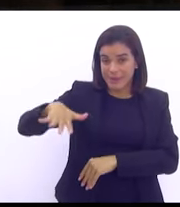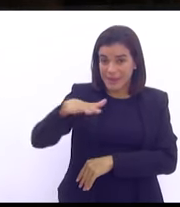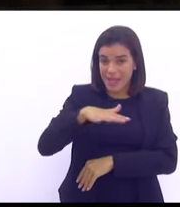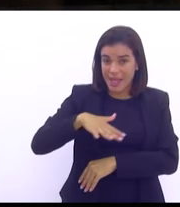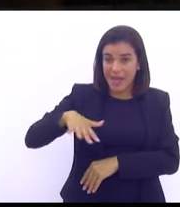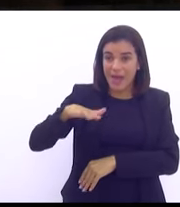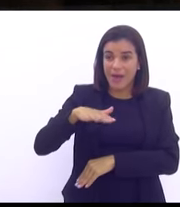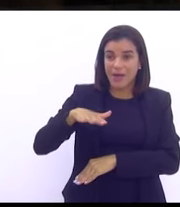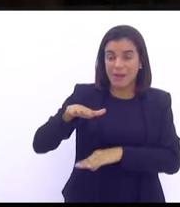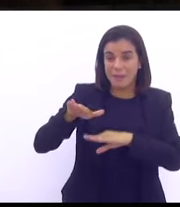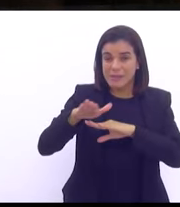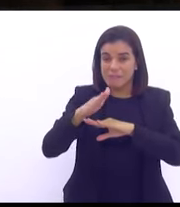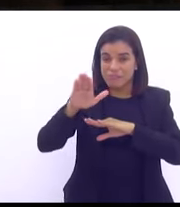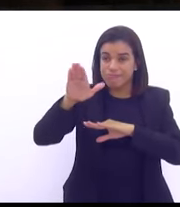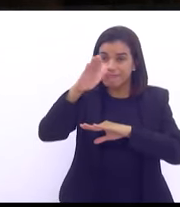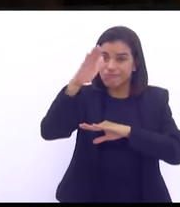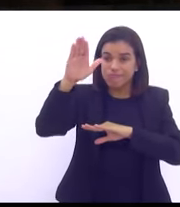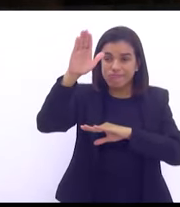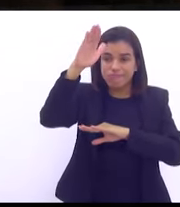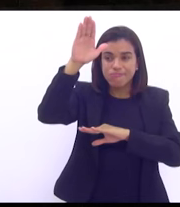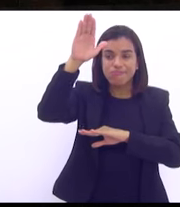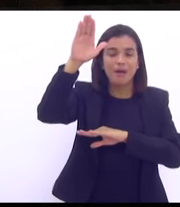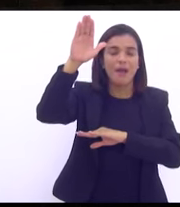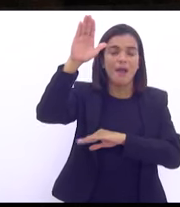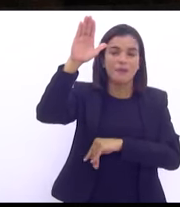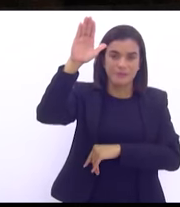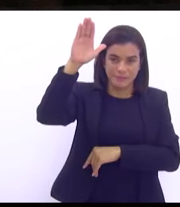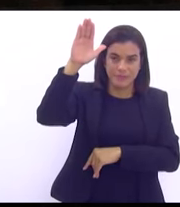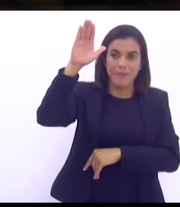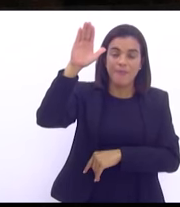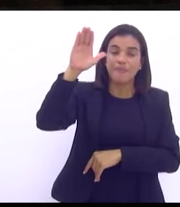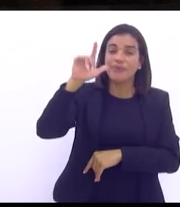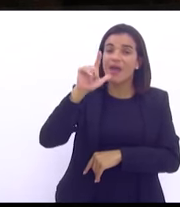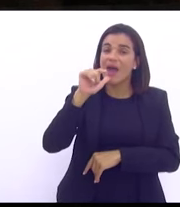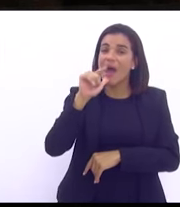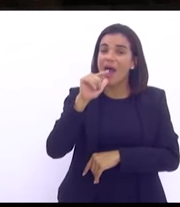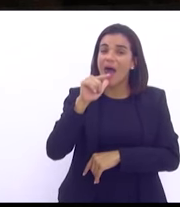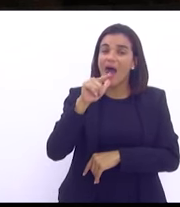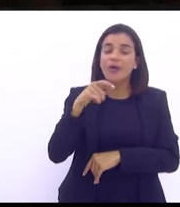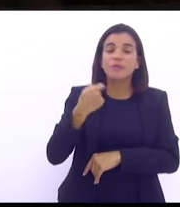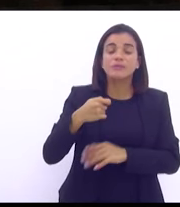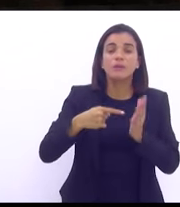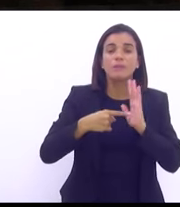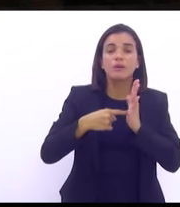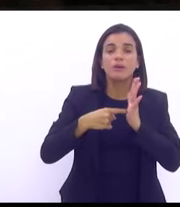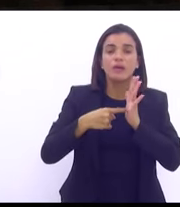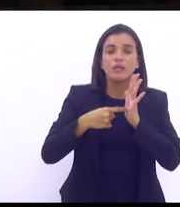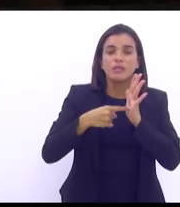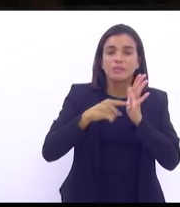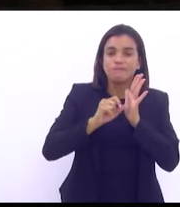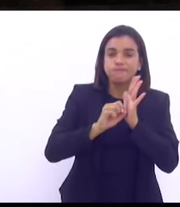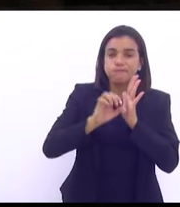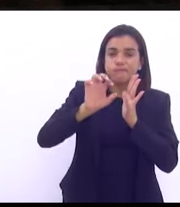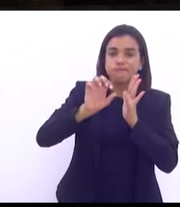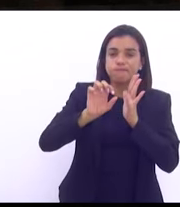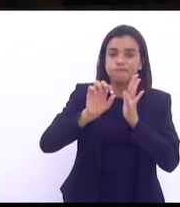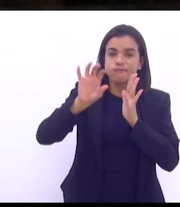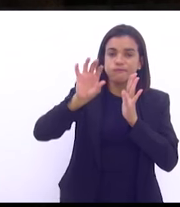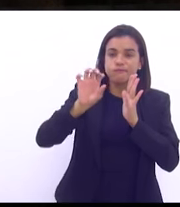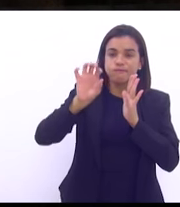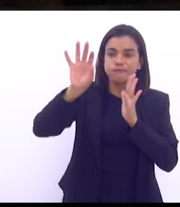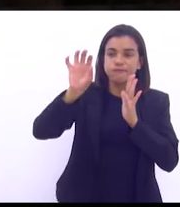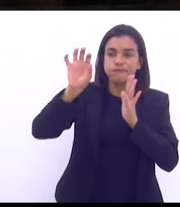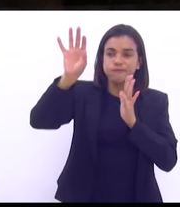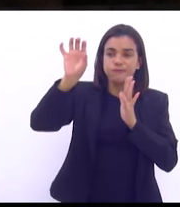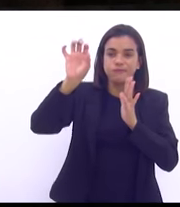altas da cidade, da região metropolitana, a água é bombeada. Se não tem